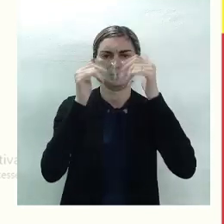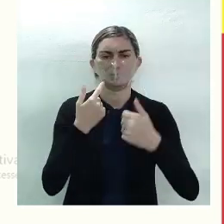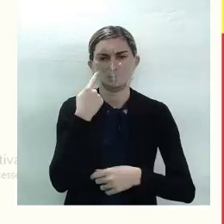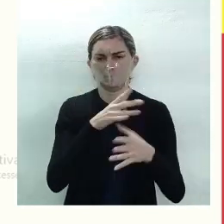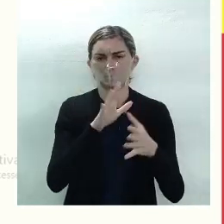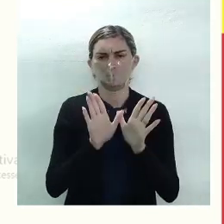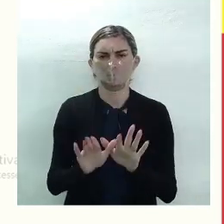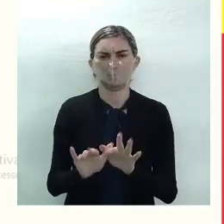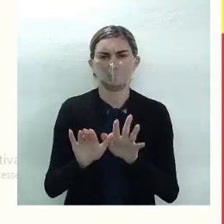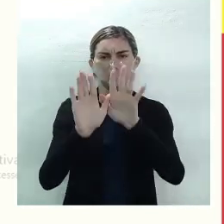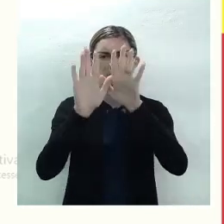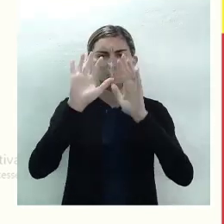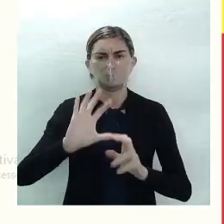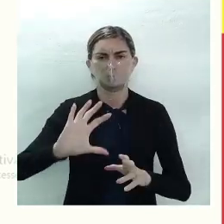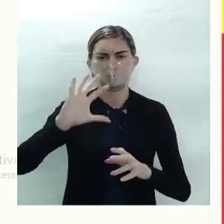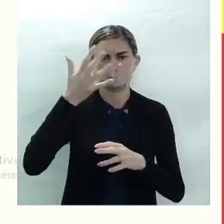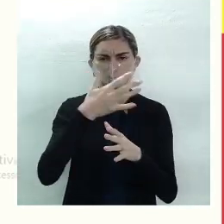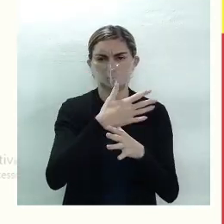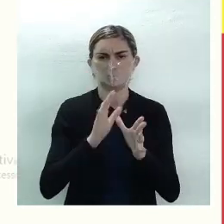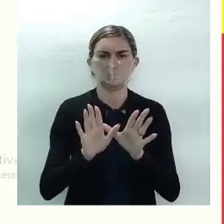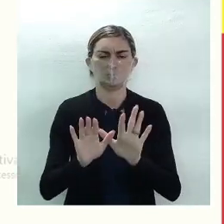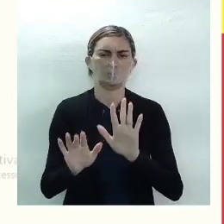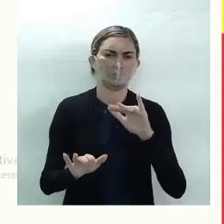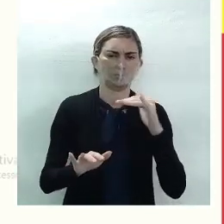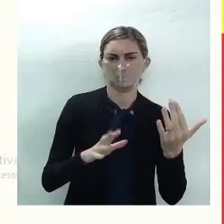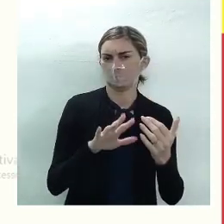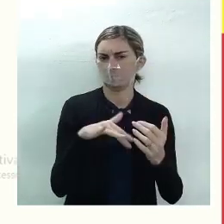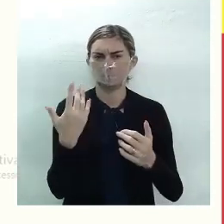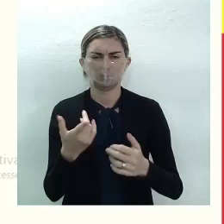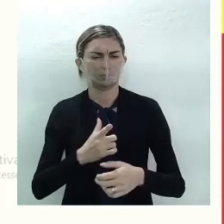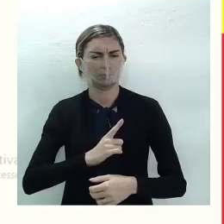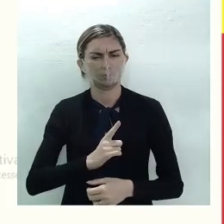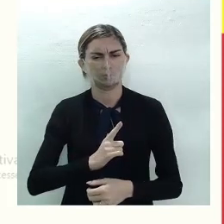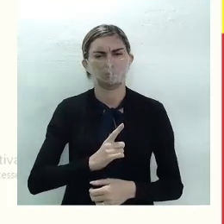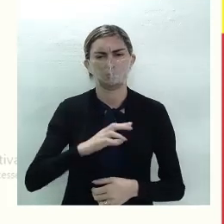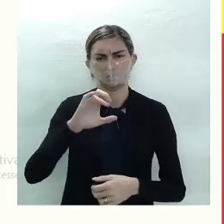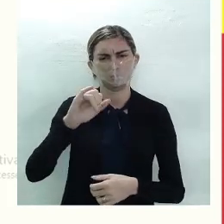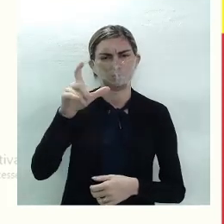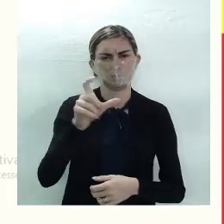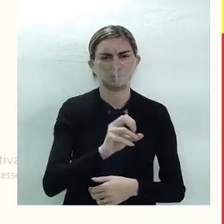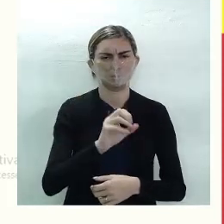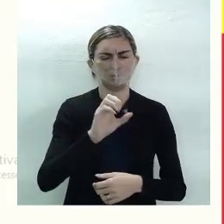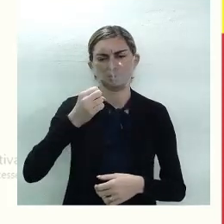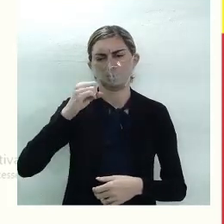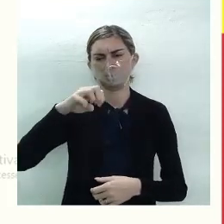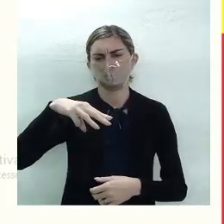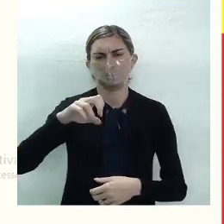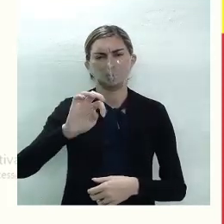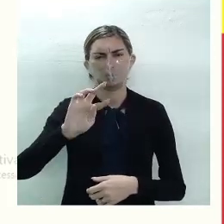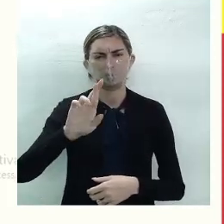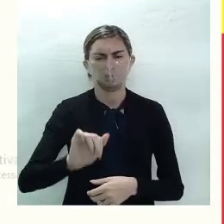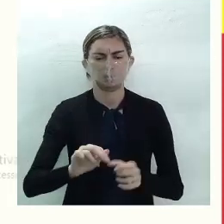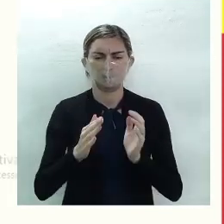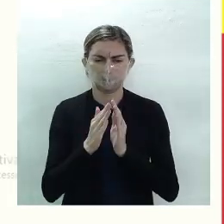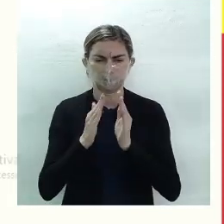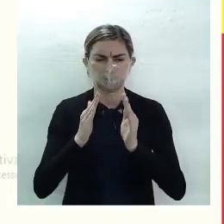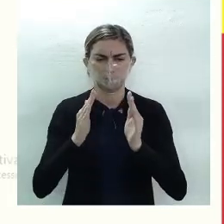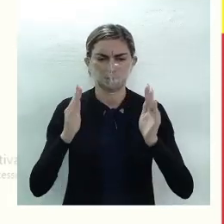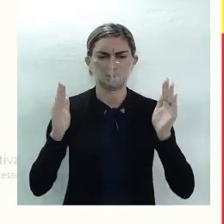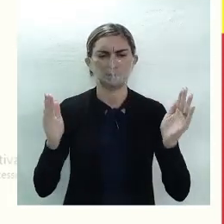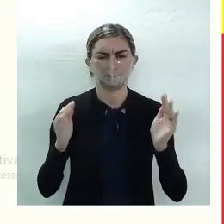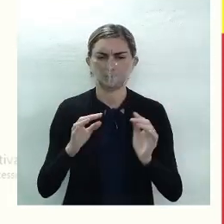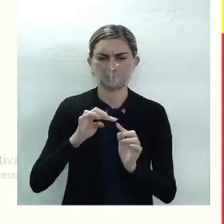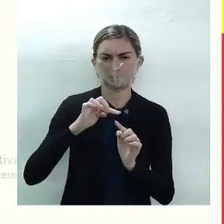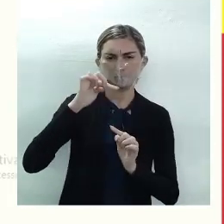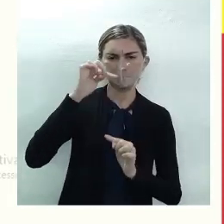ó, veja aqui o que acontece de um lado, tem do outro. Existe aqui o eixo de simetria. Se você afastar para um lado e para